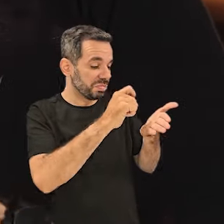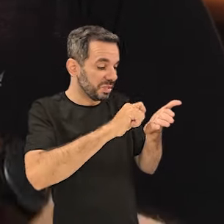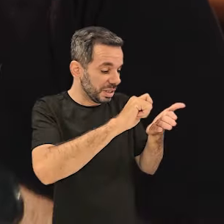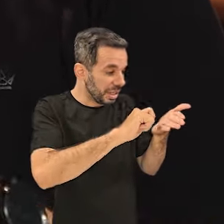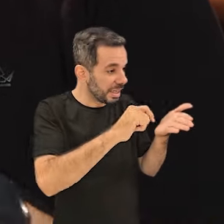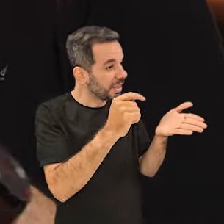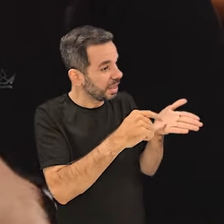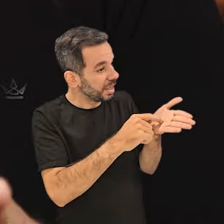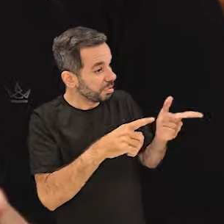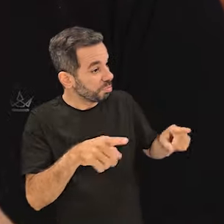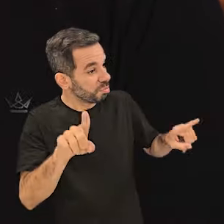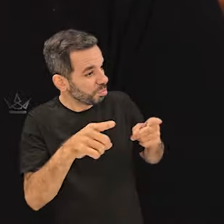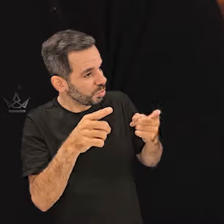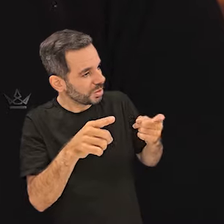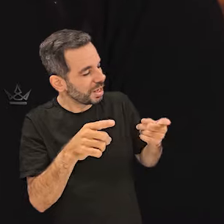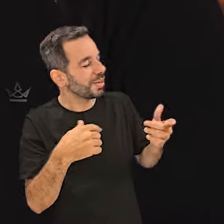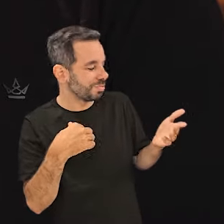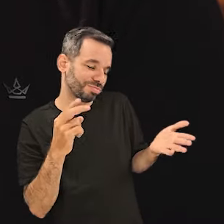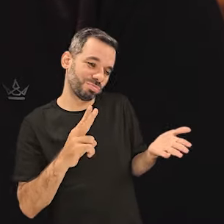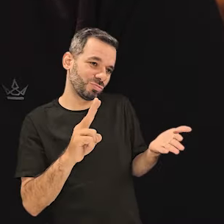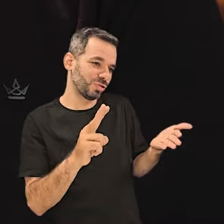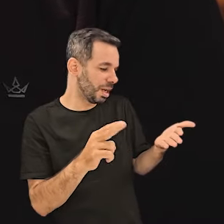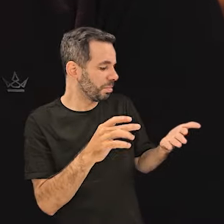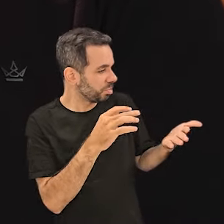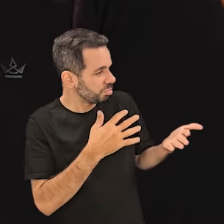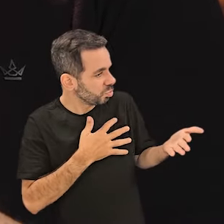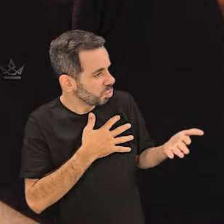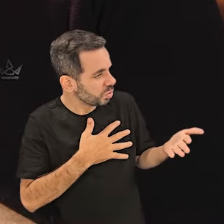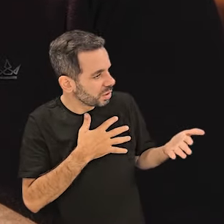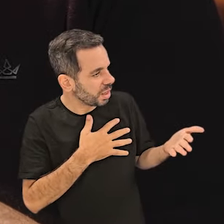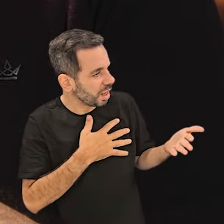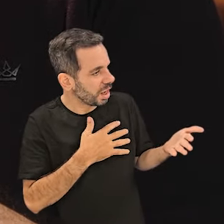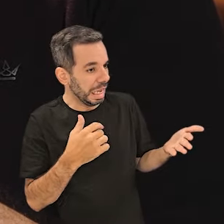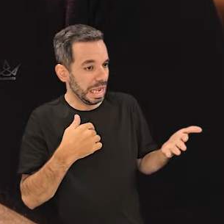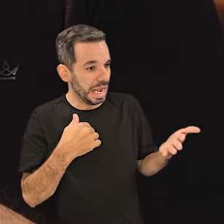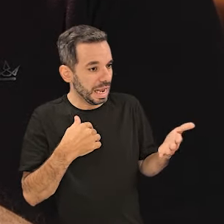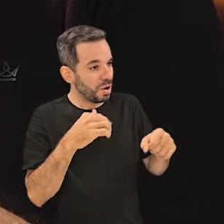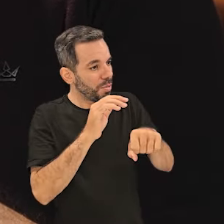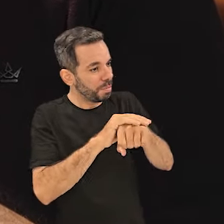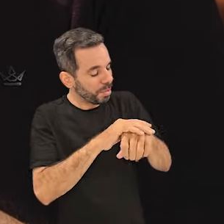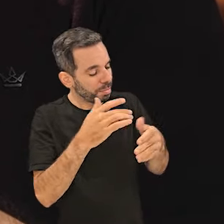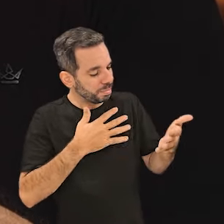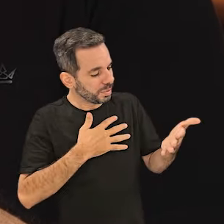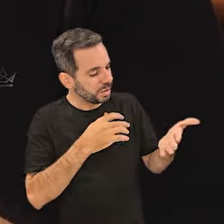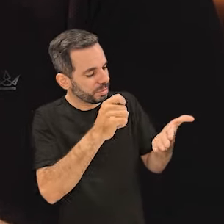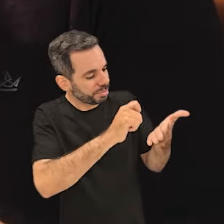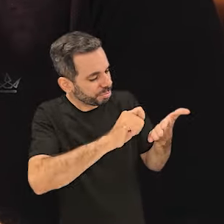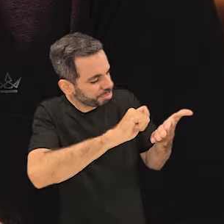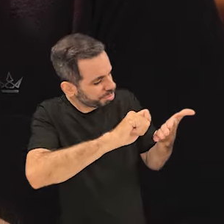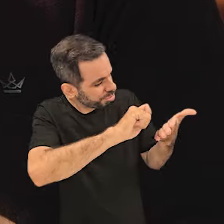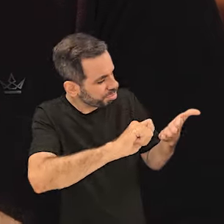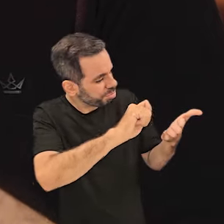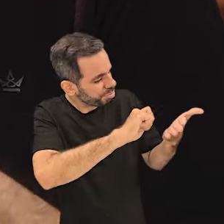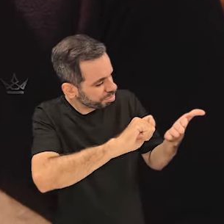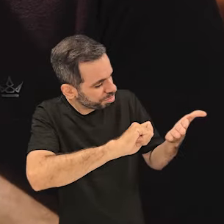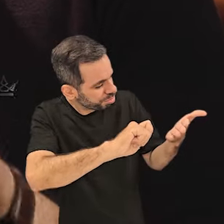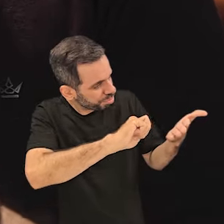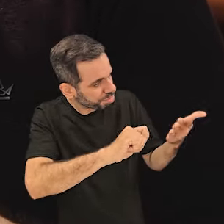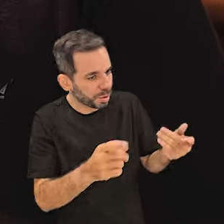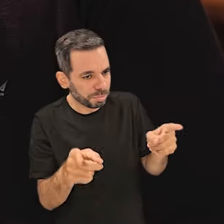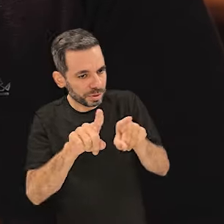sem letra, mas a letra sempre fez parte do meu universo. Inclusive compondo músicas para letristas, né?